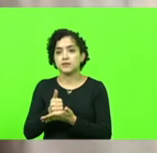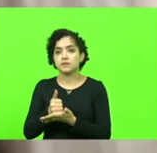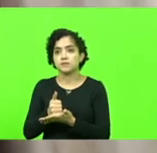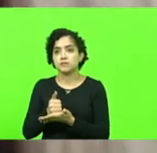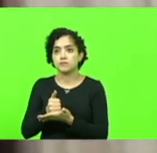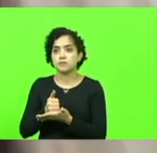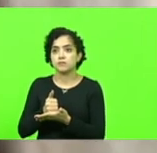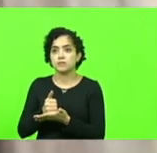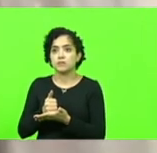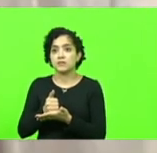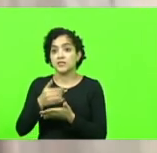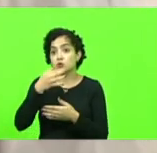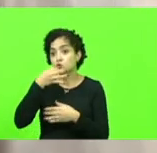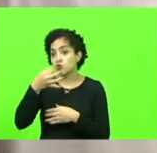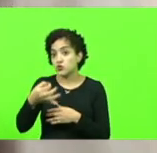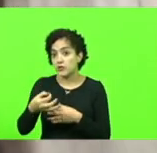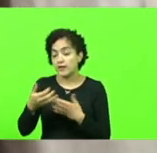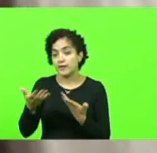sugere